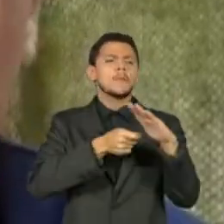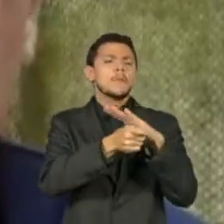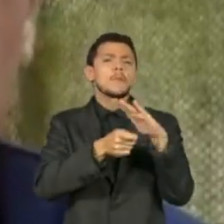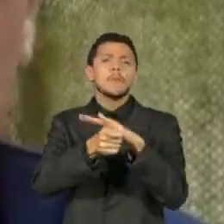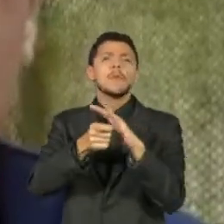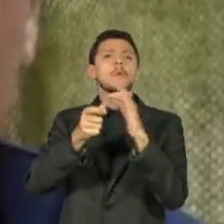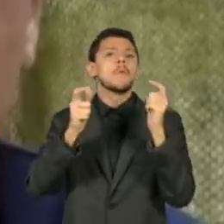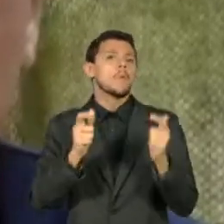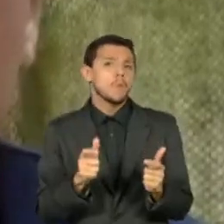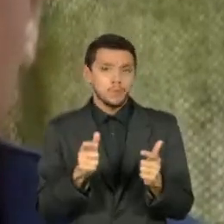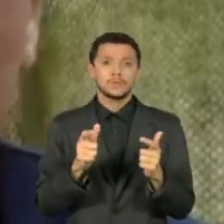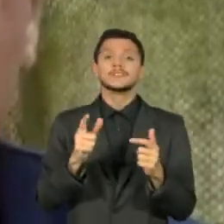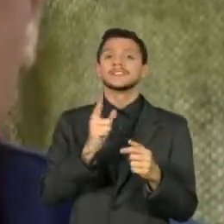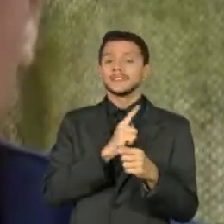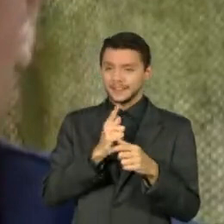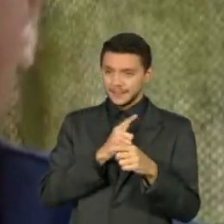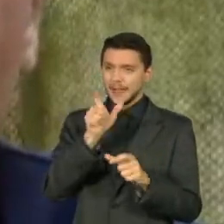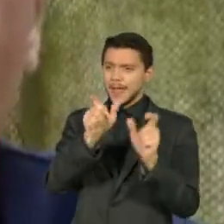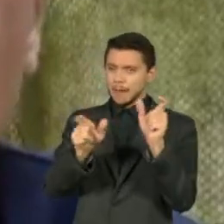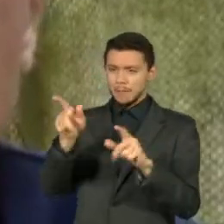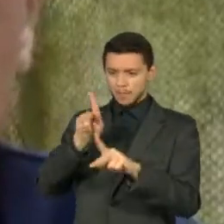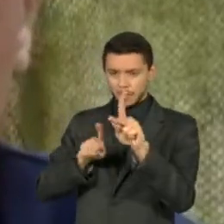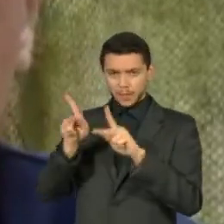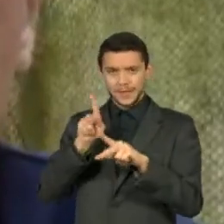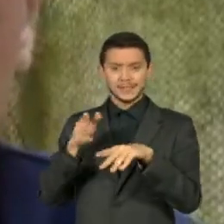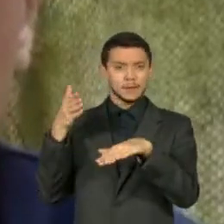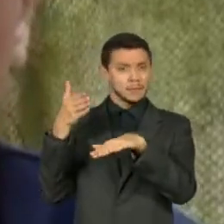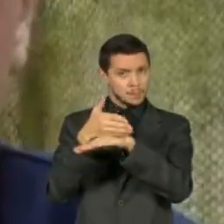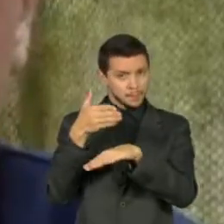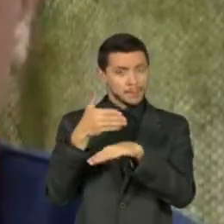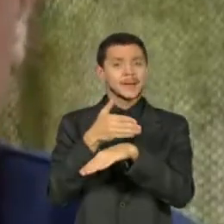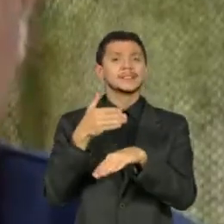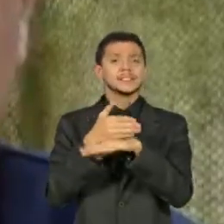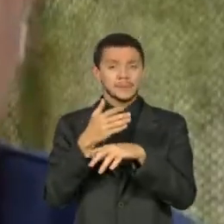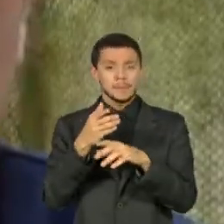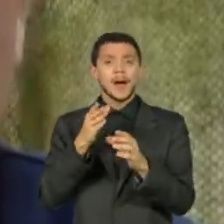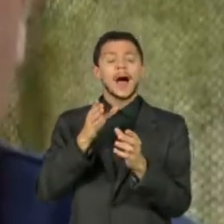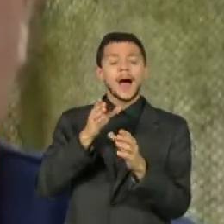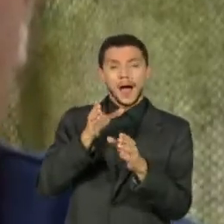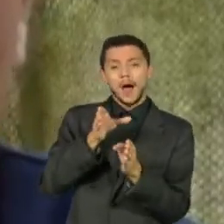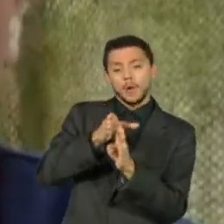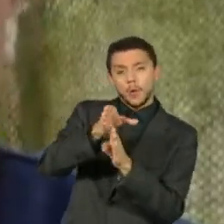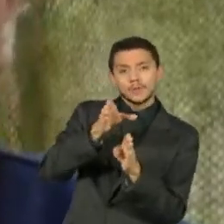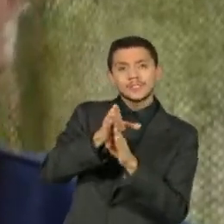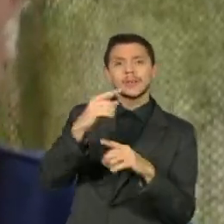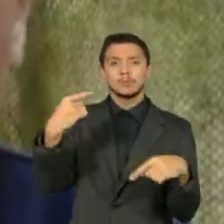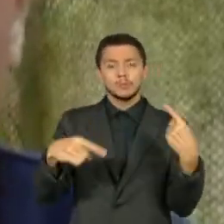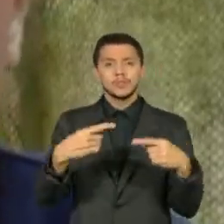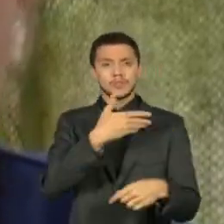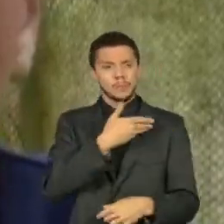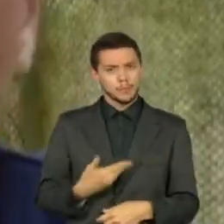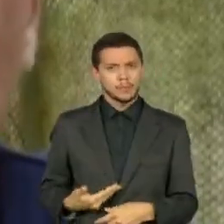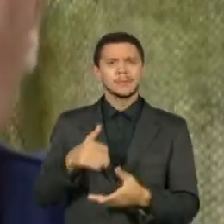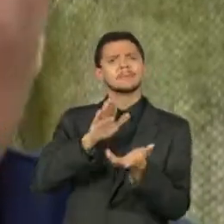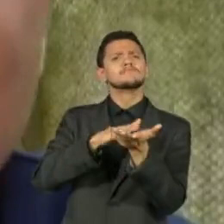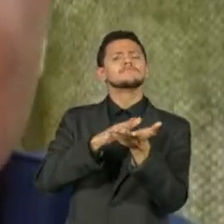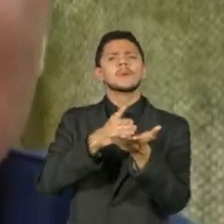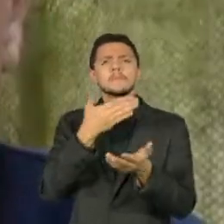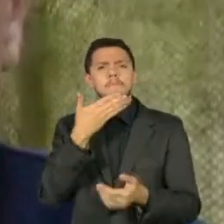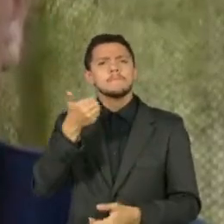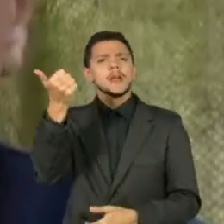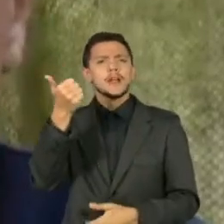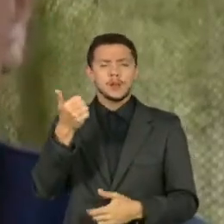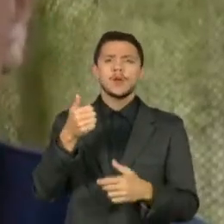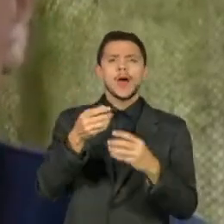Também haver participação da população nos conselhos de políticas públicas para cobrar a qualidade da saúde e